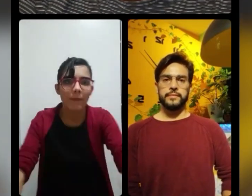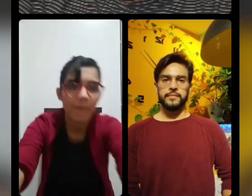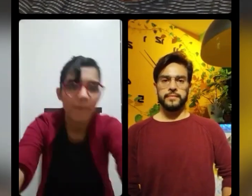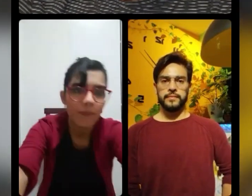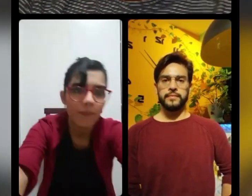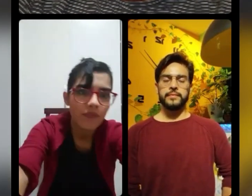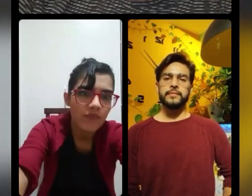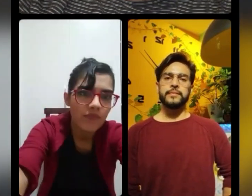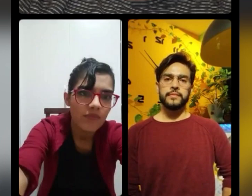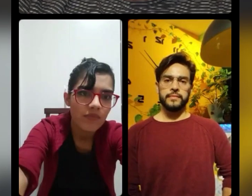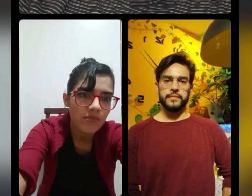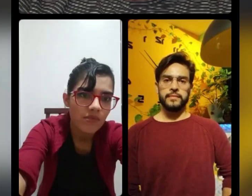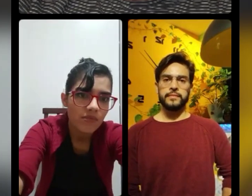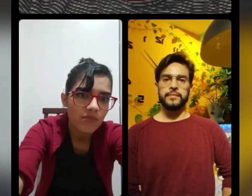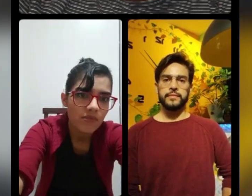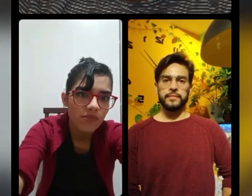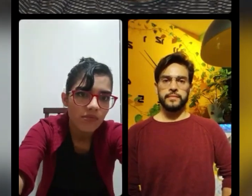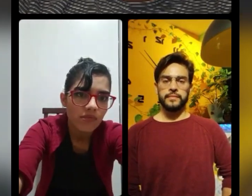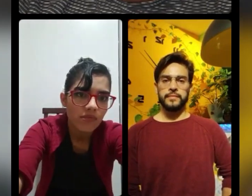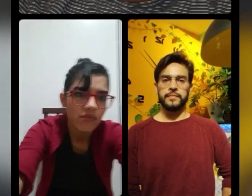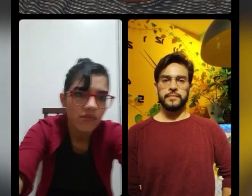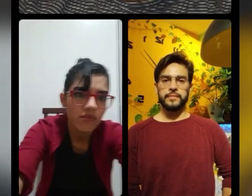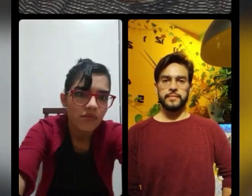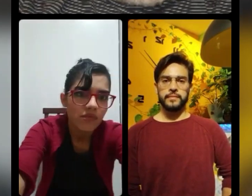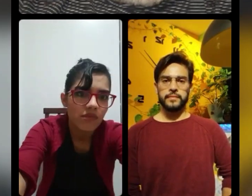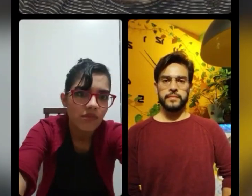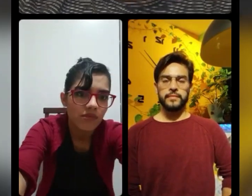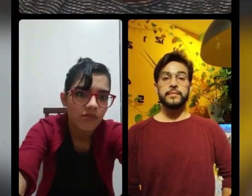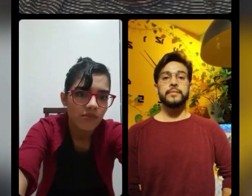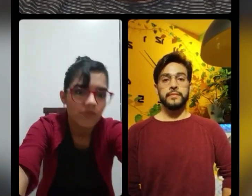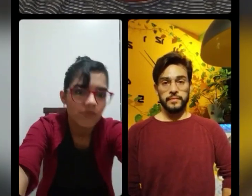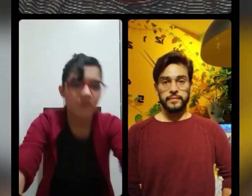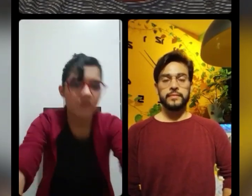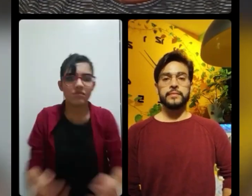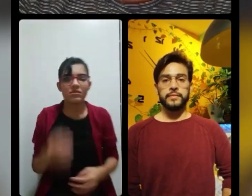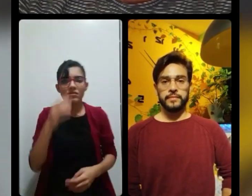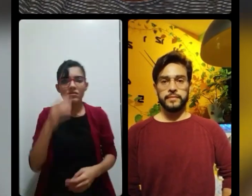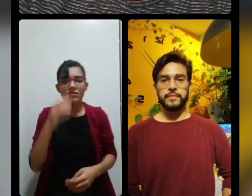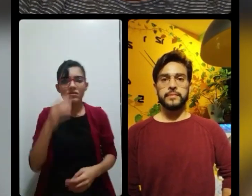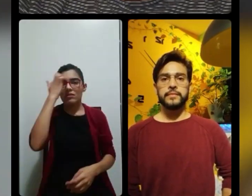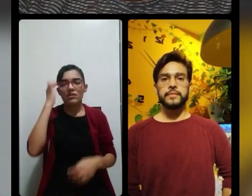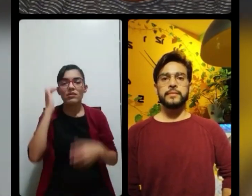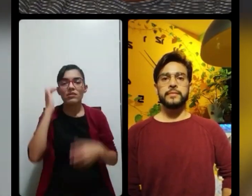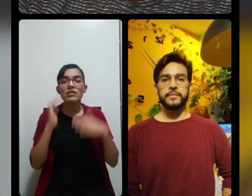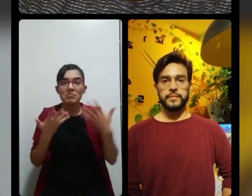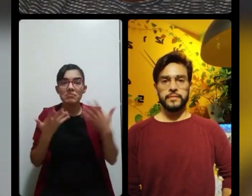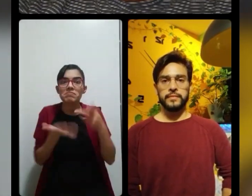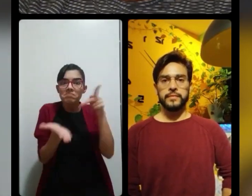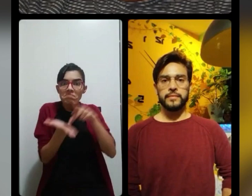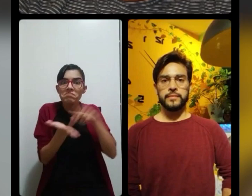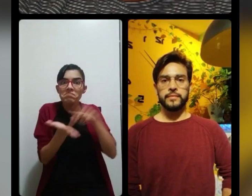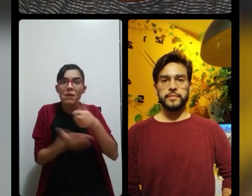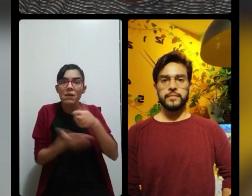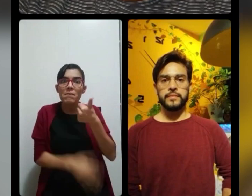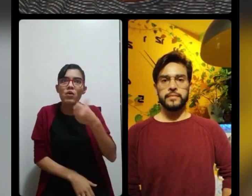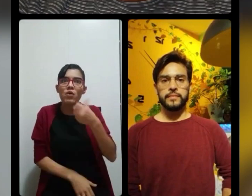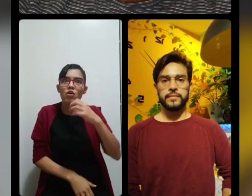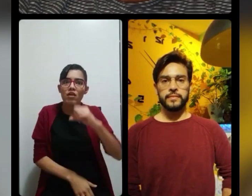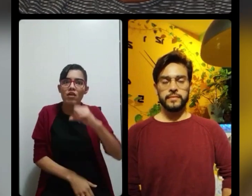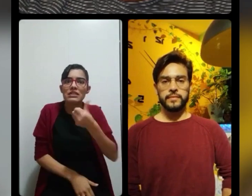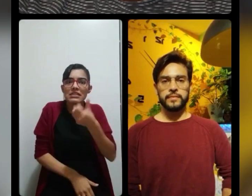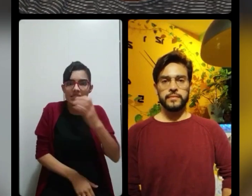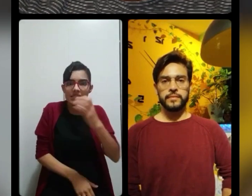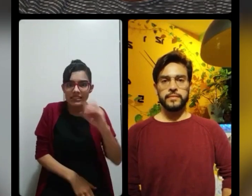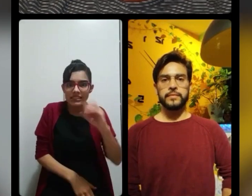gestual poderia ter sido de Veríssimo de Mello. É verdade, em 1960, ele publica uma separata pela Edições